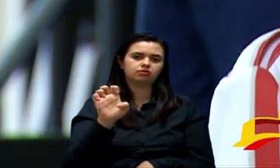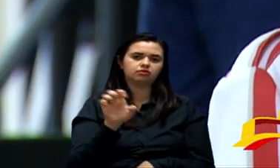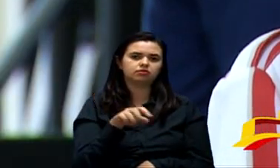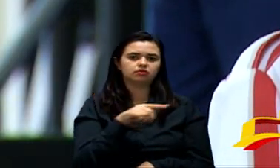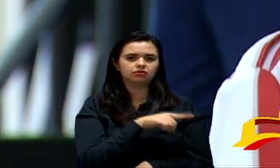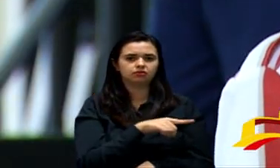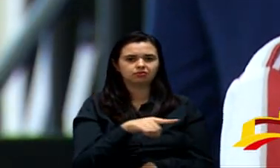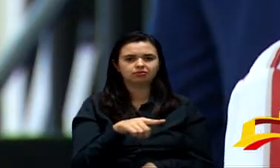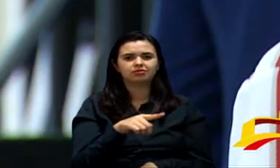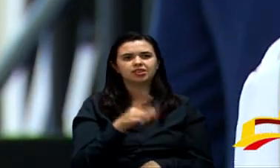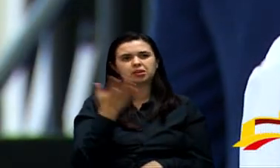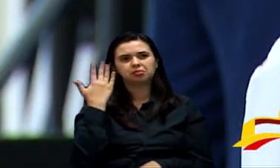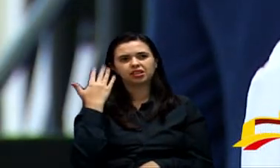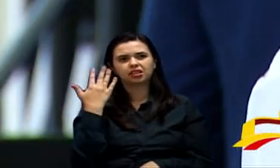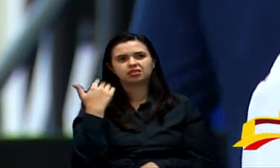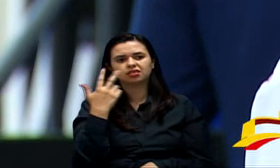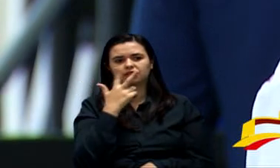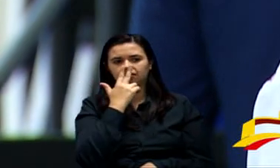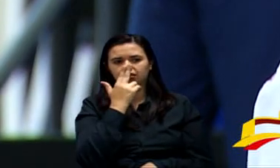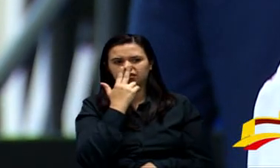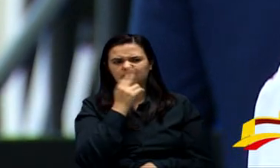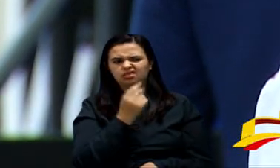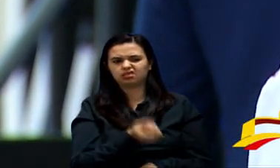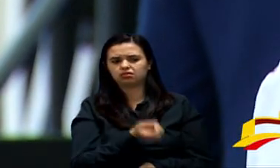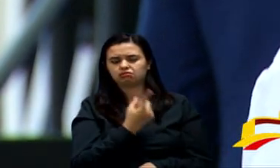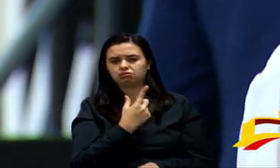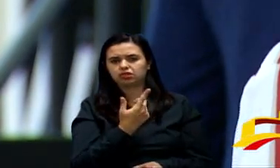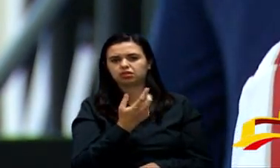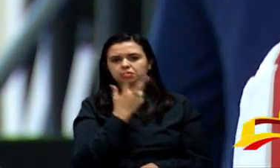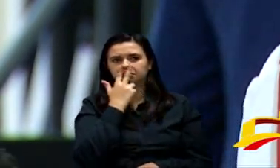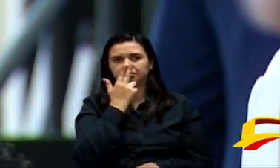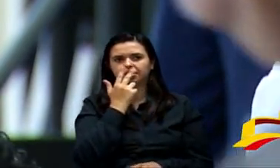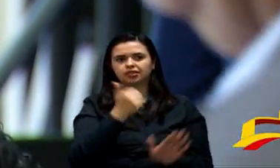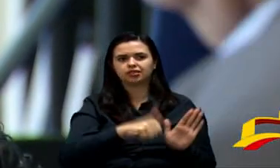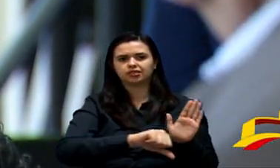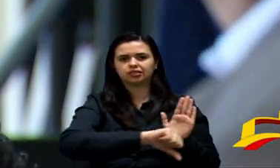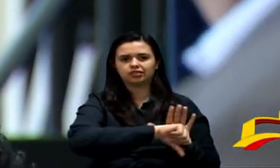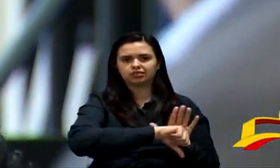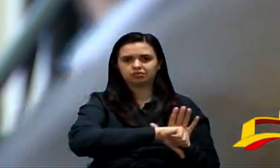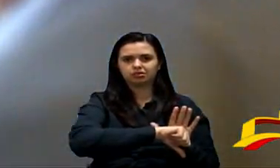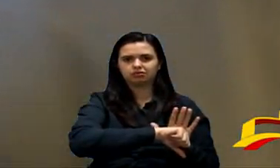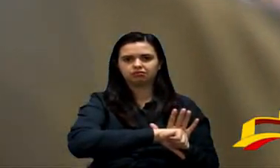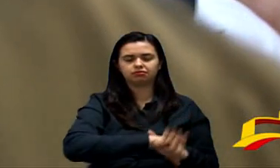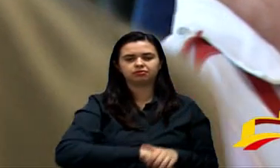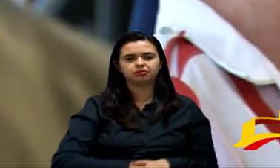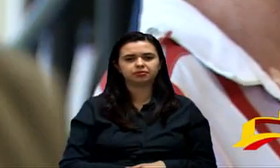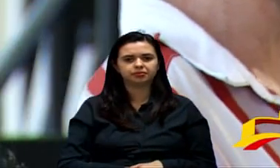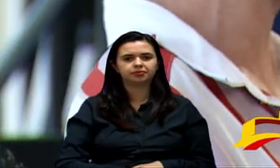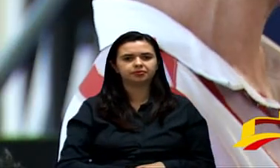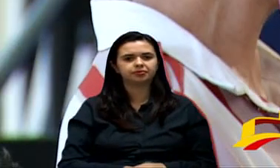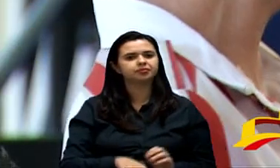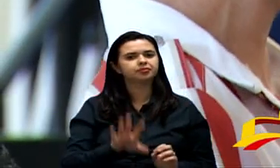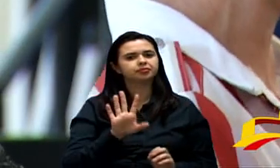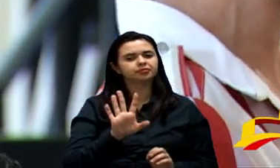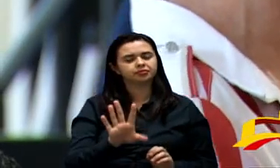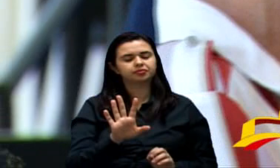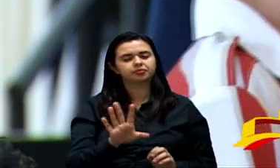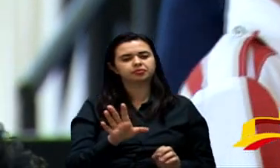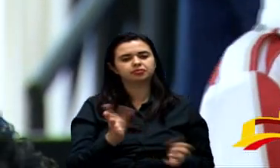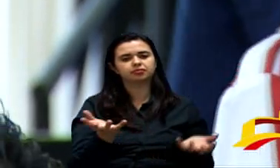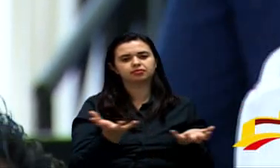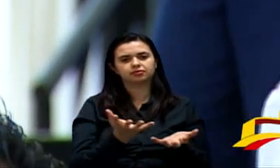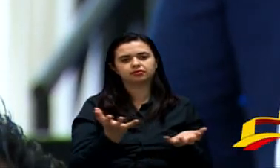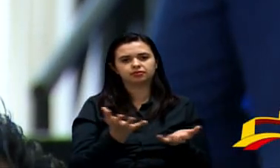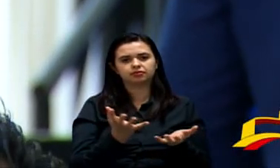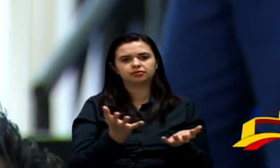era marginalizado, hoje está tendo um respeito maior. E daí o vereador Luiz Santos disse grafite com arte. Eu acho que toda arte,